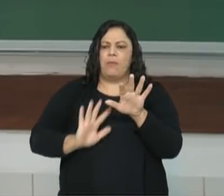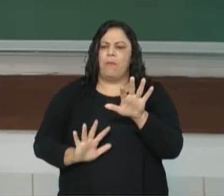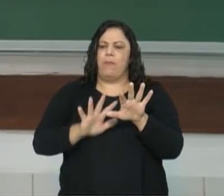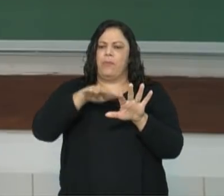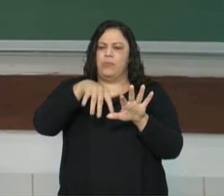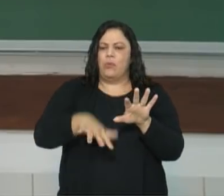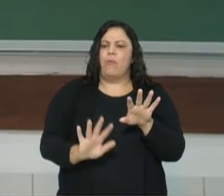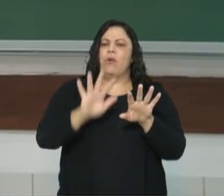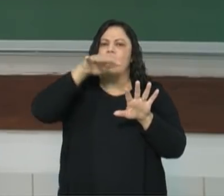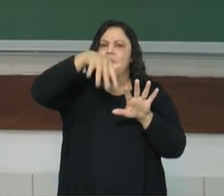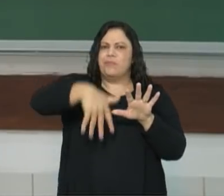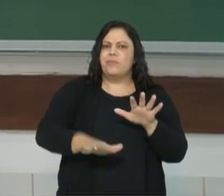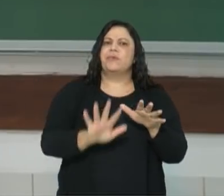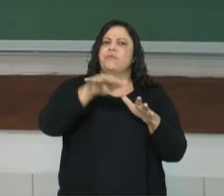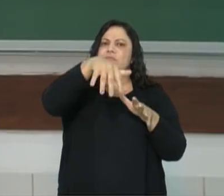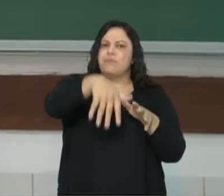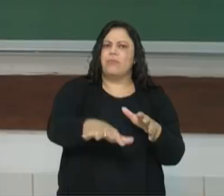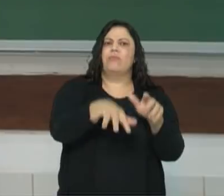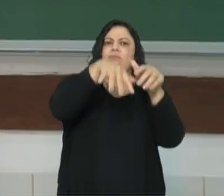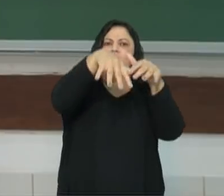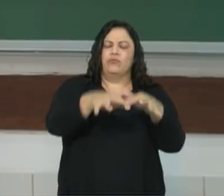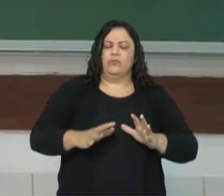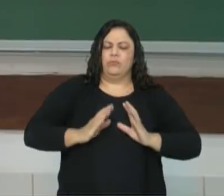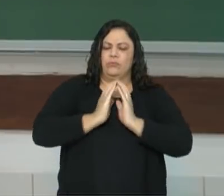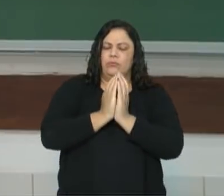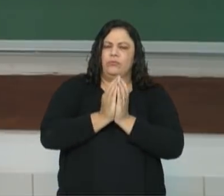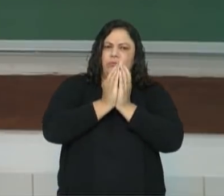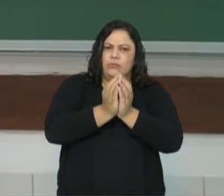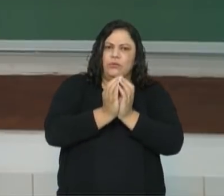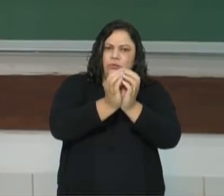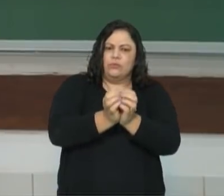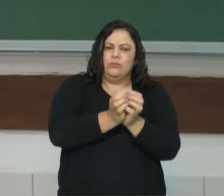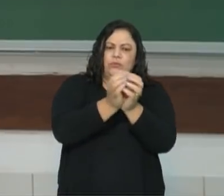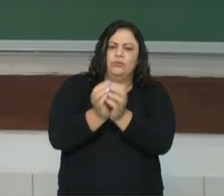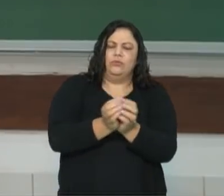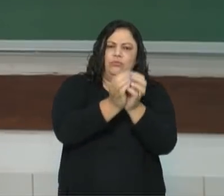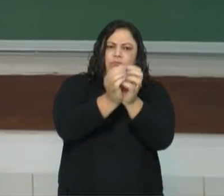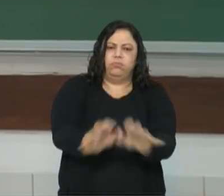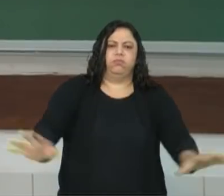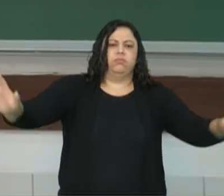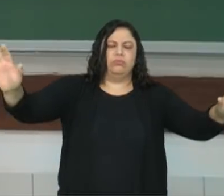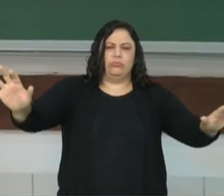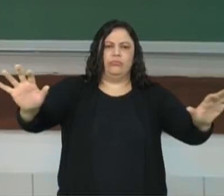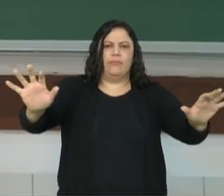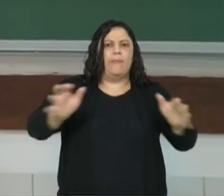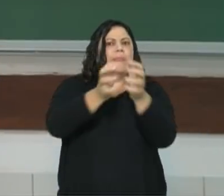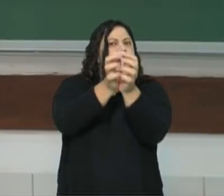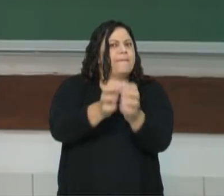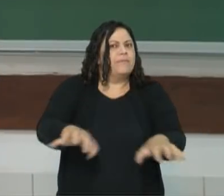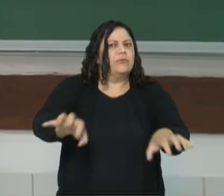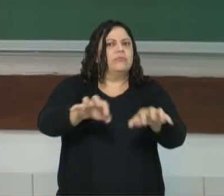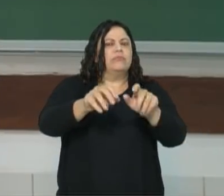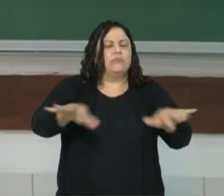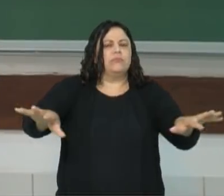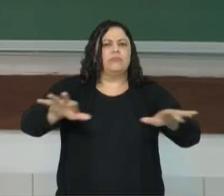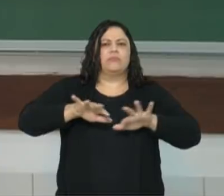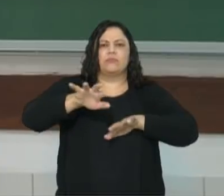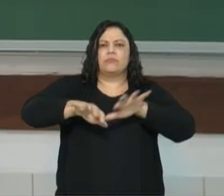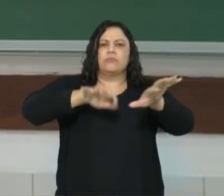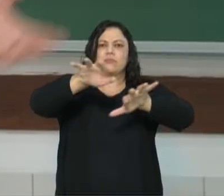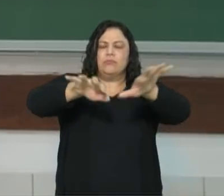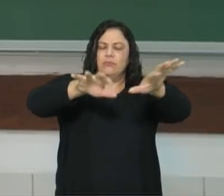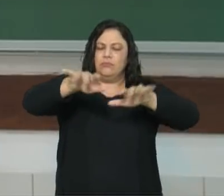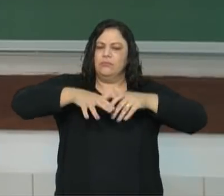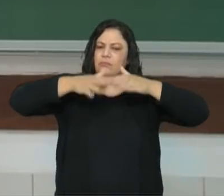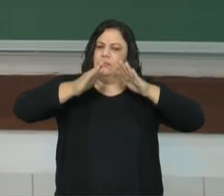e afetar todas essas regiões. Será que ele não entra na bacia amazônica, do Rio do Tocantins e do Araguaia, uma